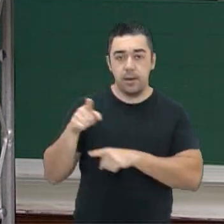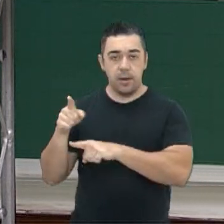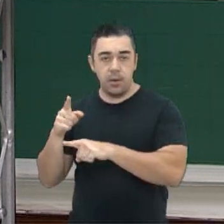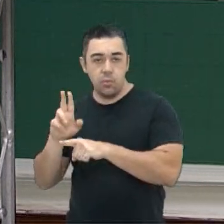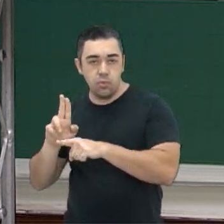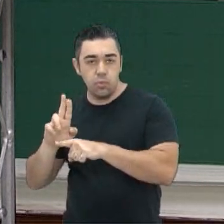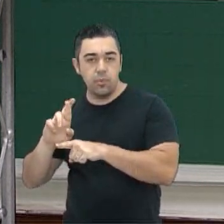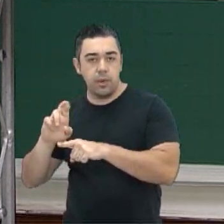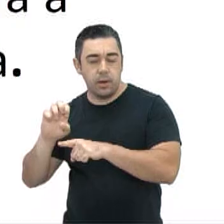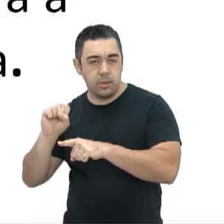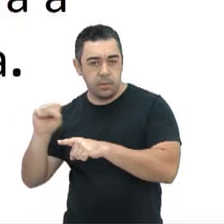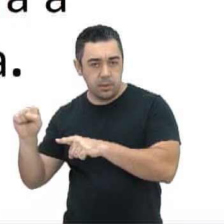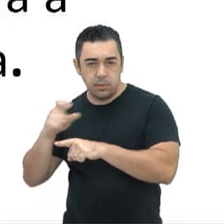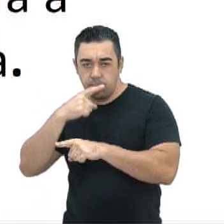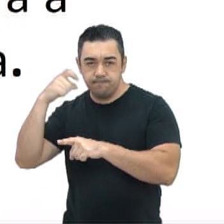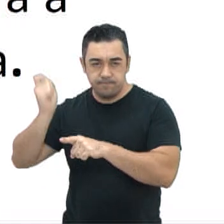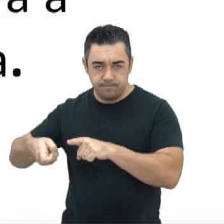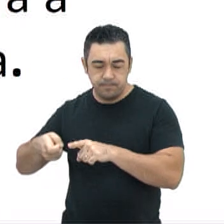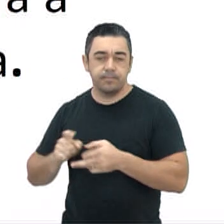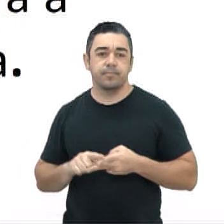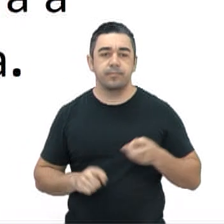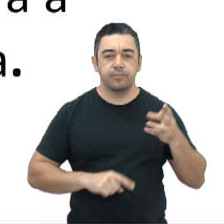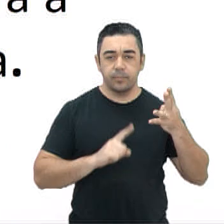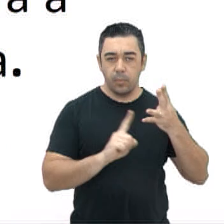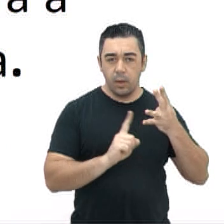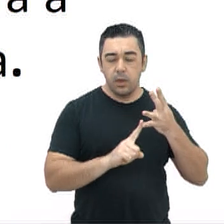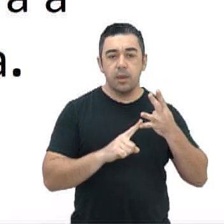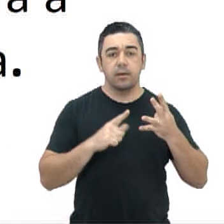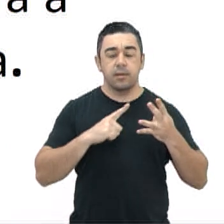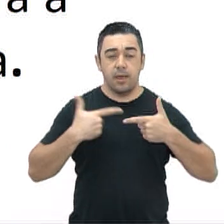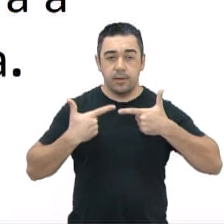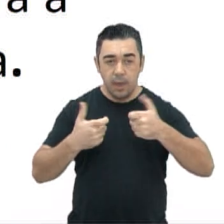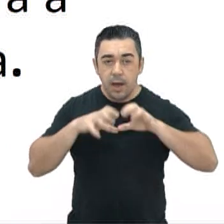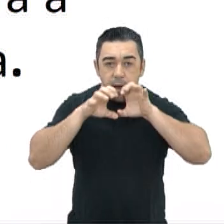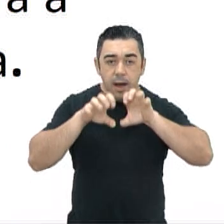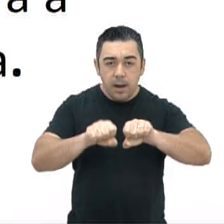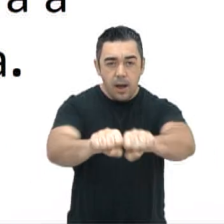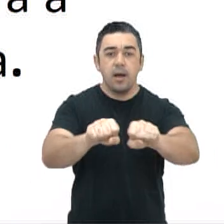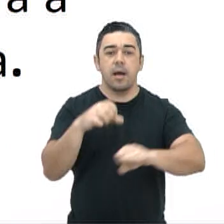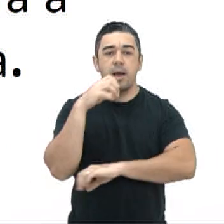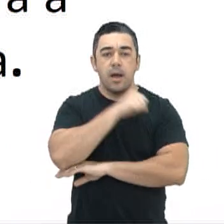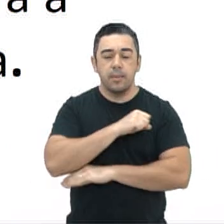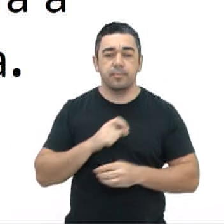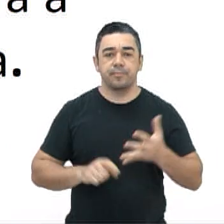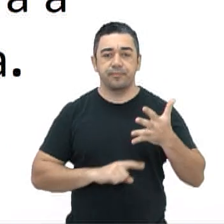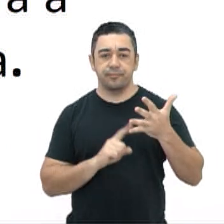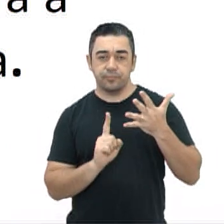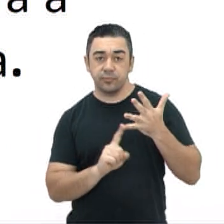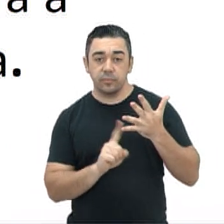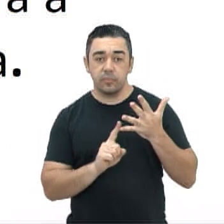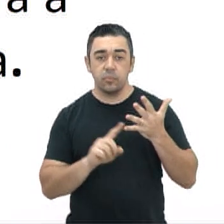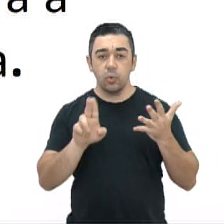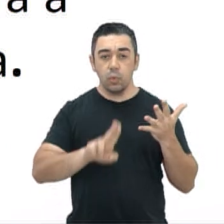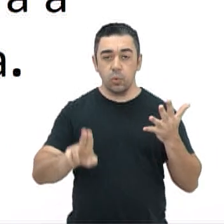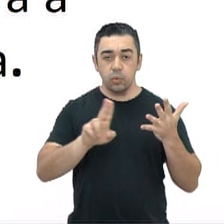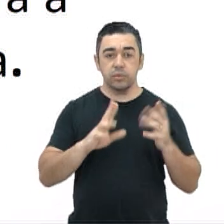em 1941, o ataque relâmpago, chamado Blitzkrieg, o uso das artes e da arquitetura